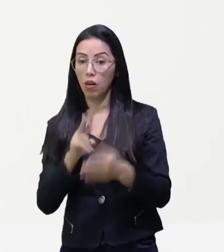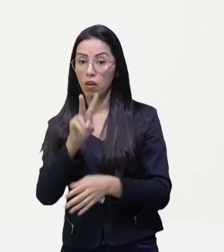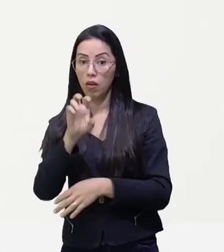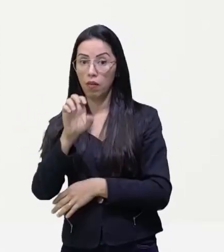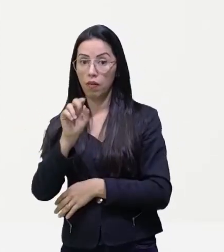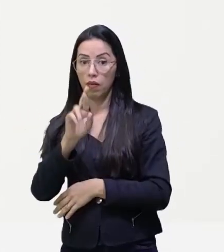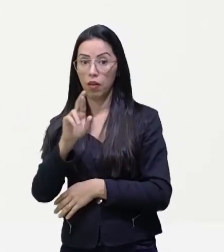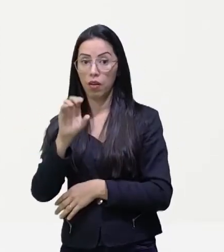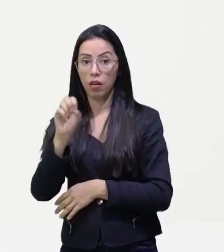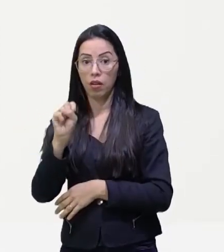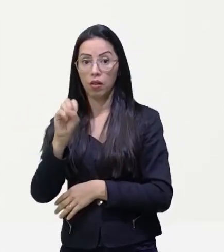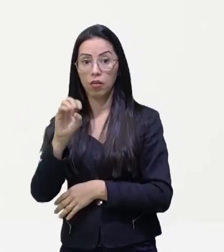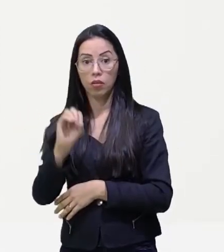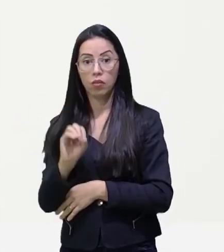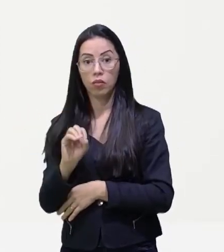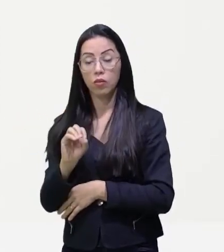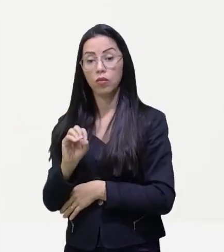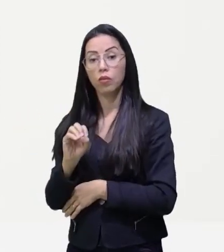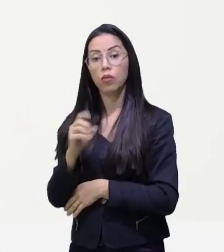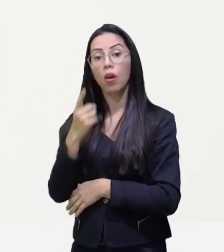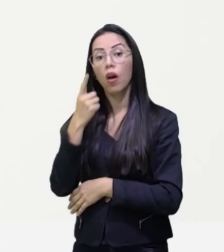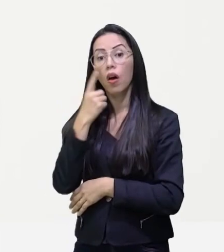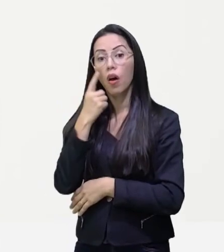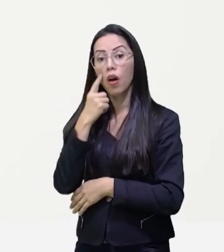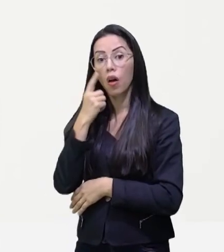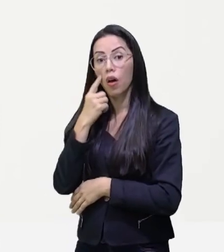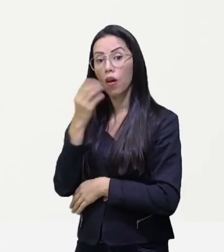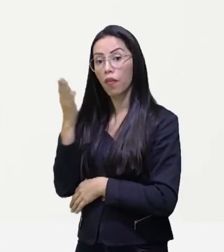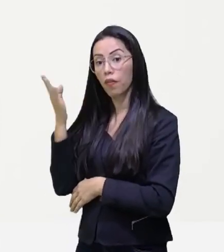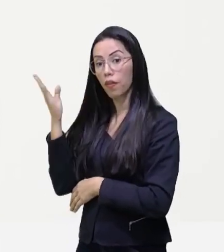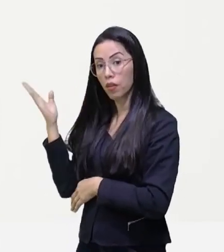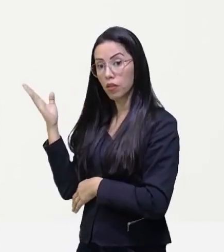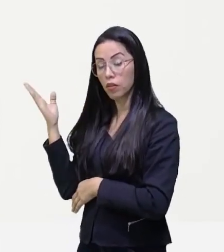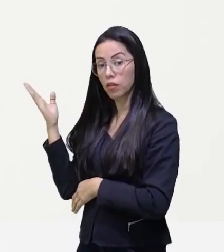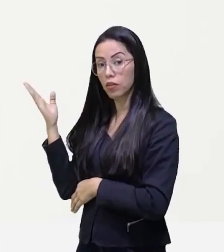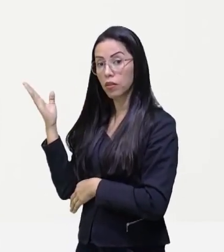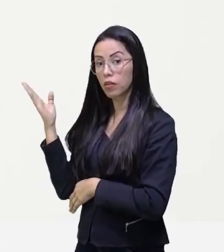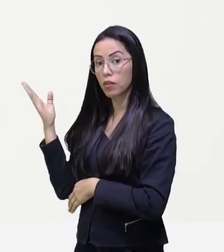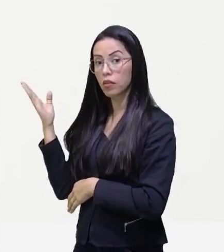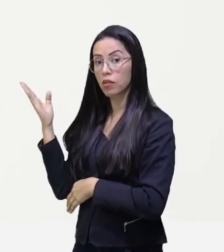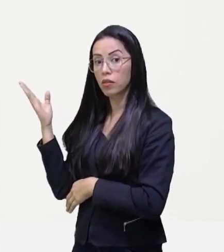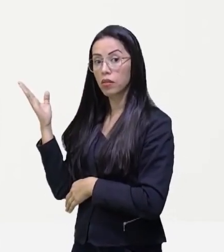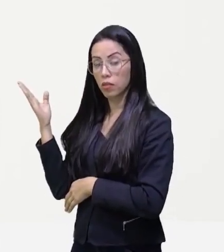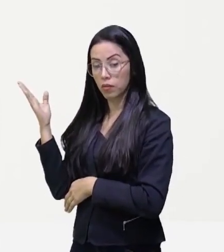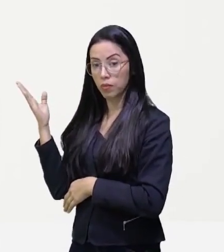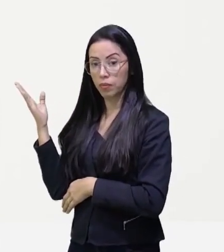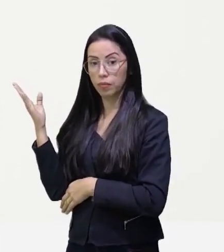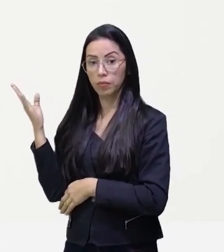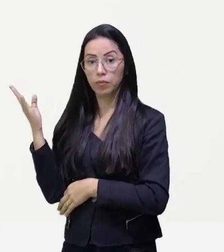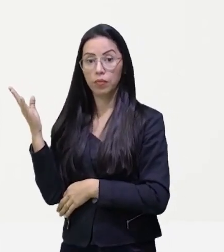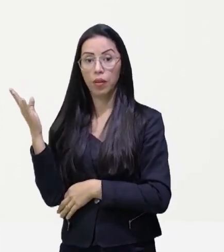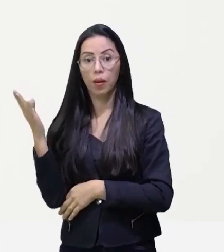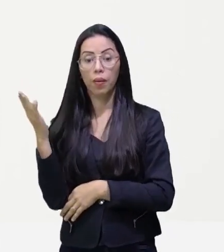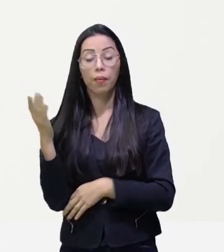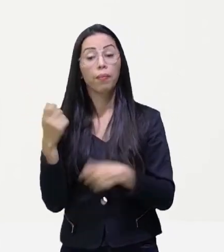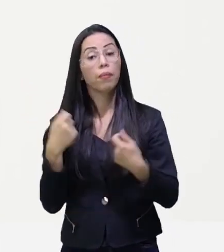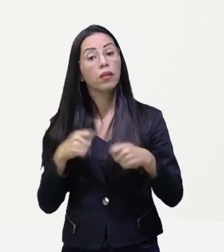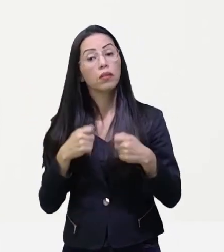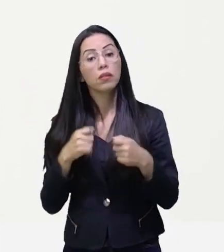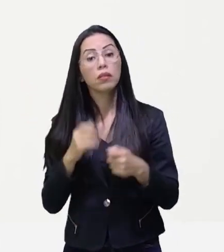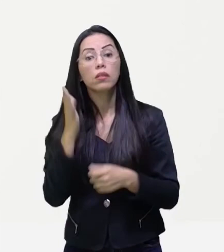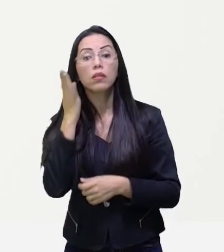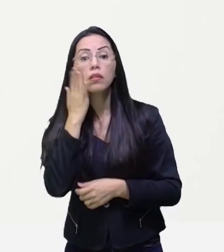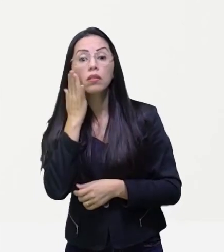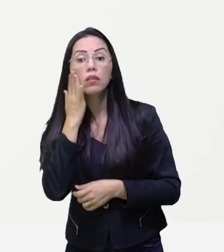Mas também na parte do verso aqui, ó, verso, a parte de trás da cartinha, eu preciso de quem está